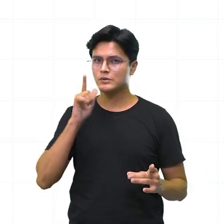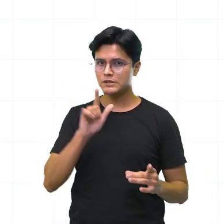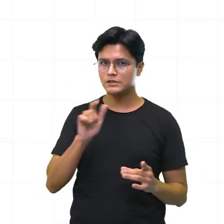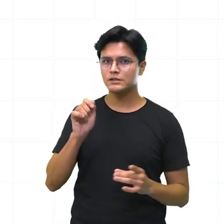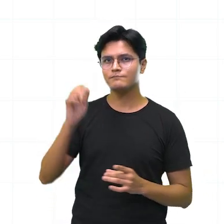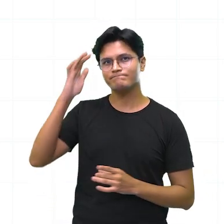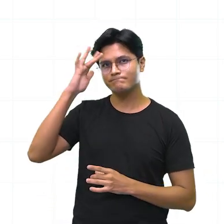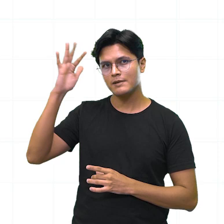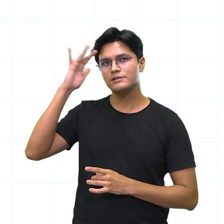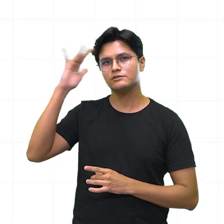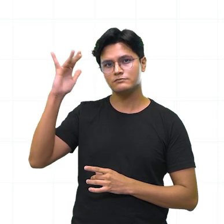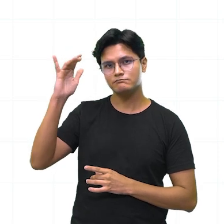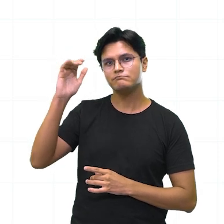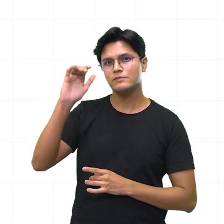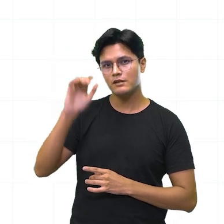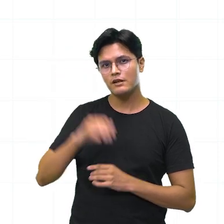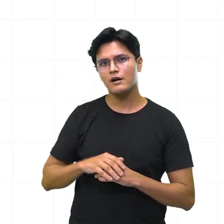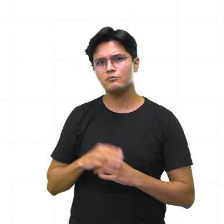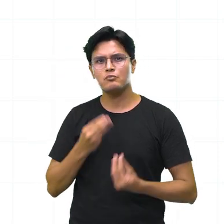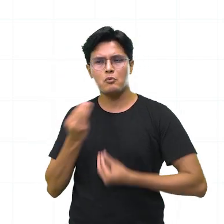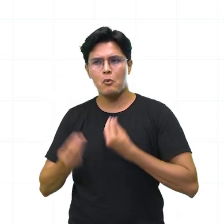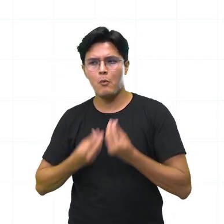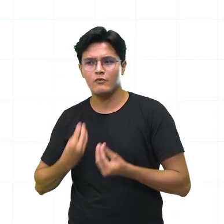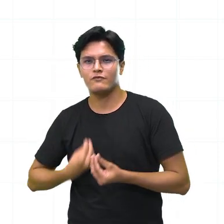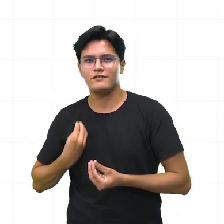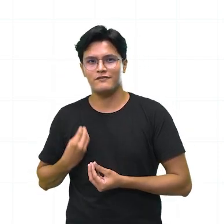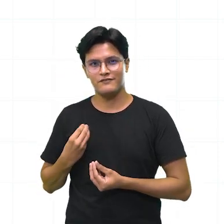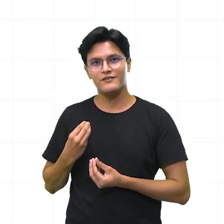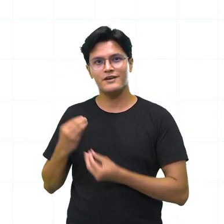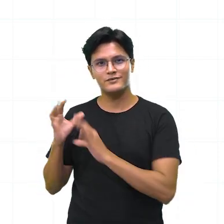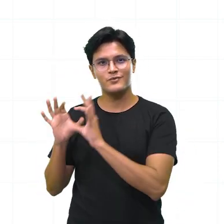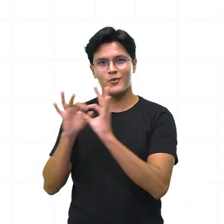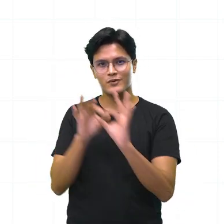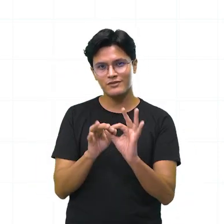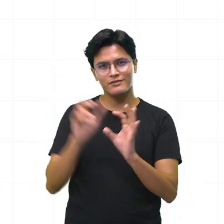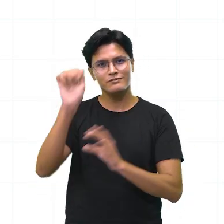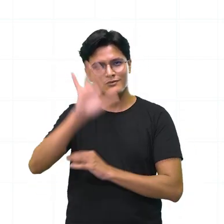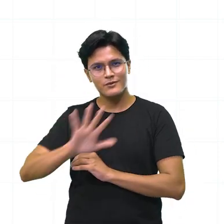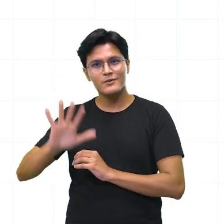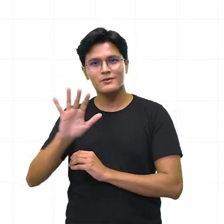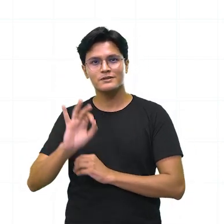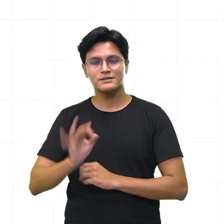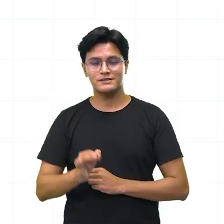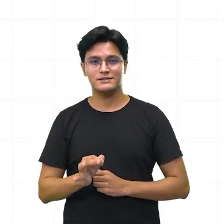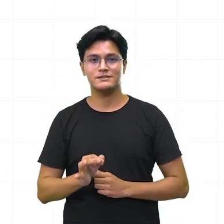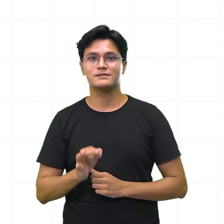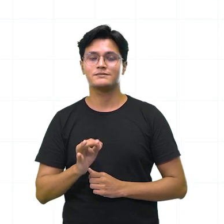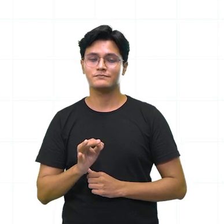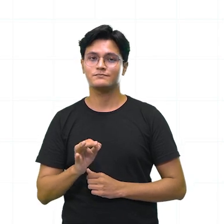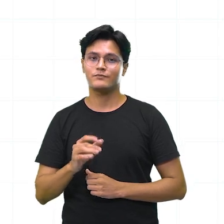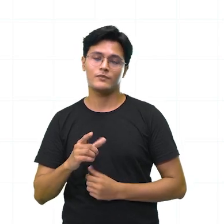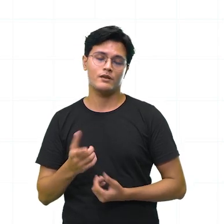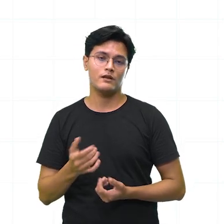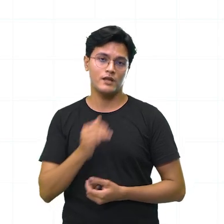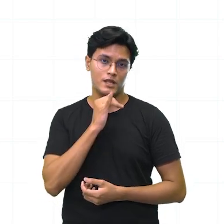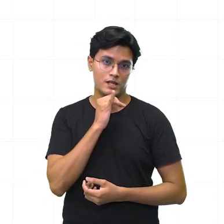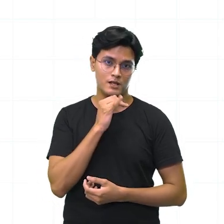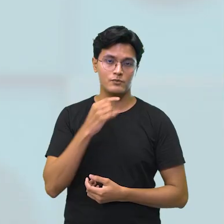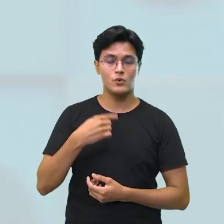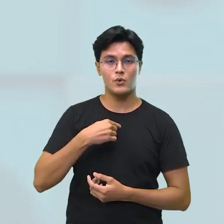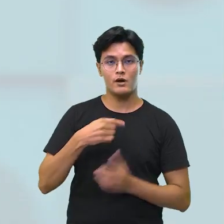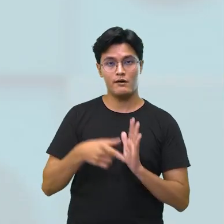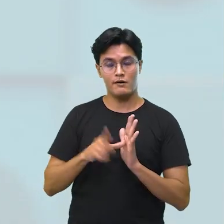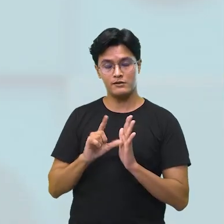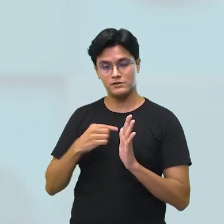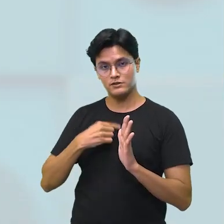na situação. É como se eu estivesse lá também, né? Como eu digo pra vocês, se eu saio, eu fico observando os casais ao meu